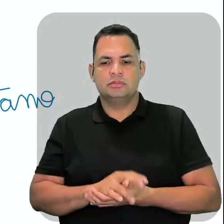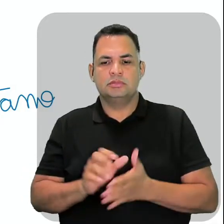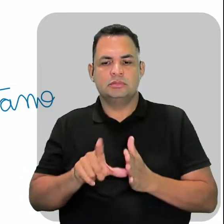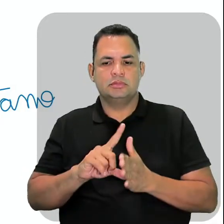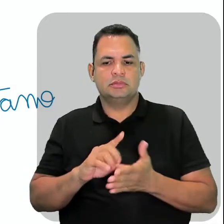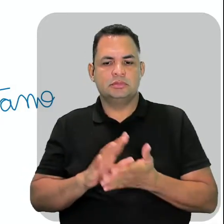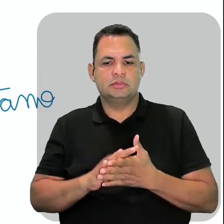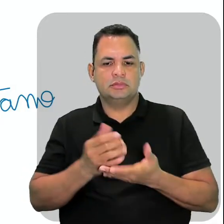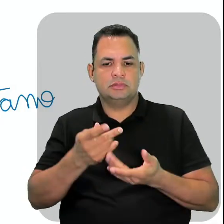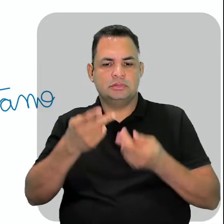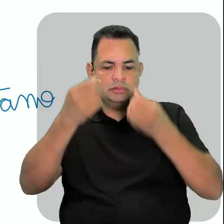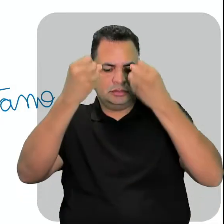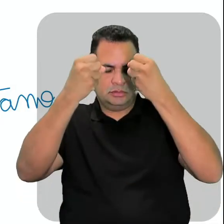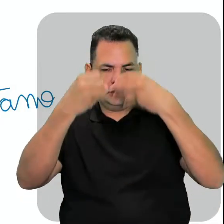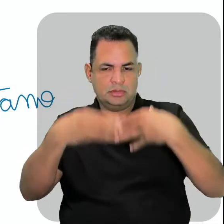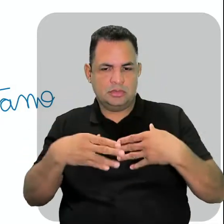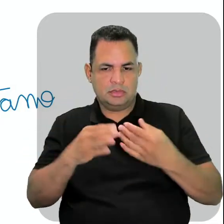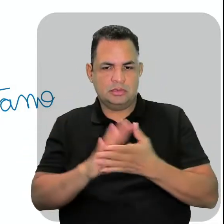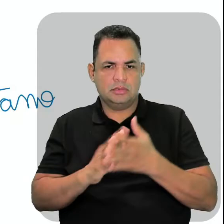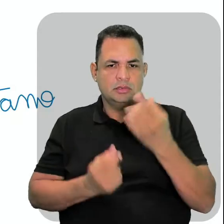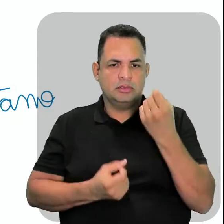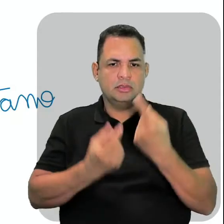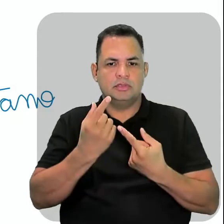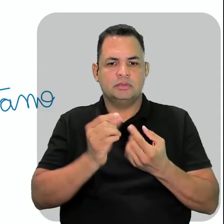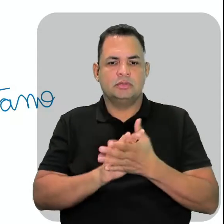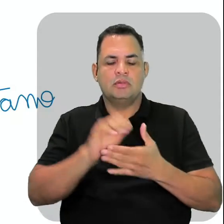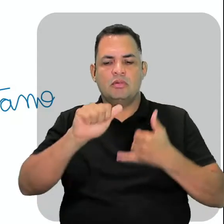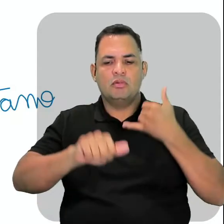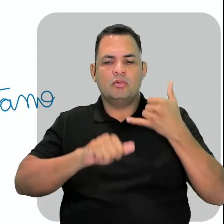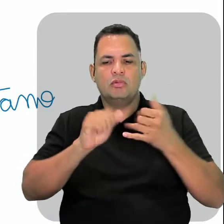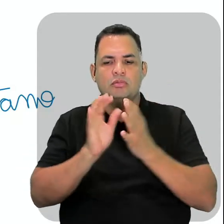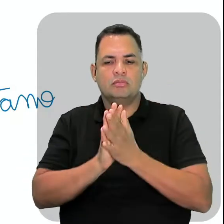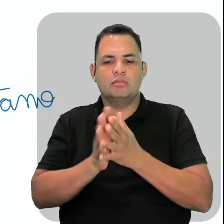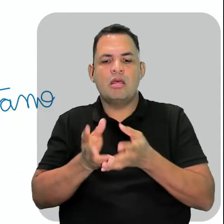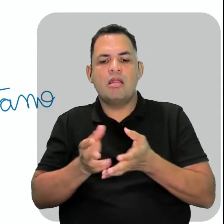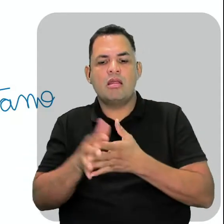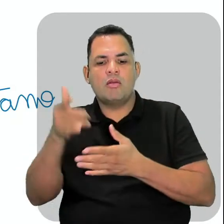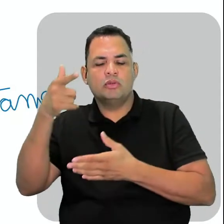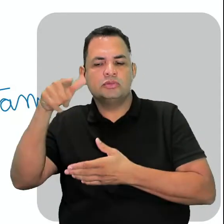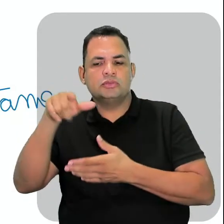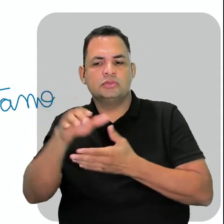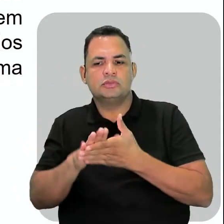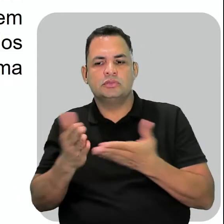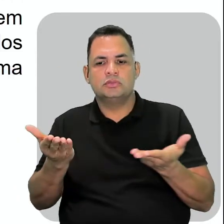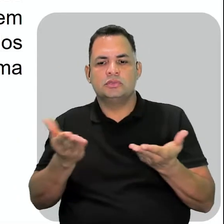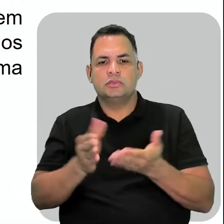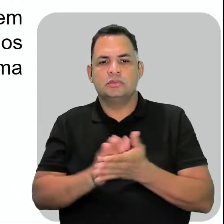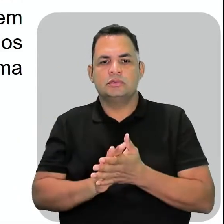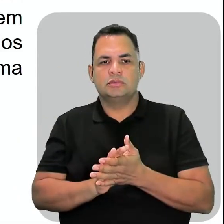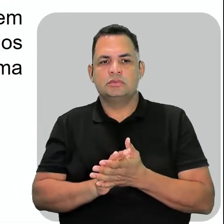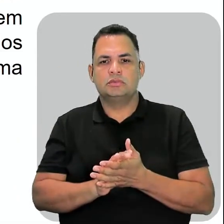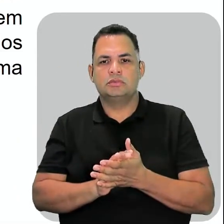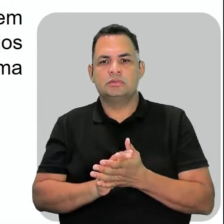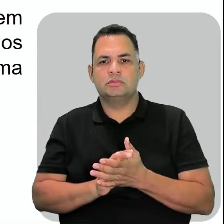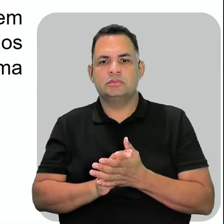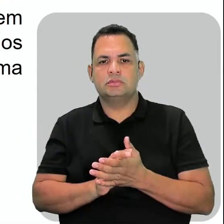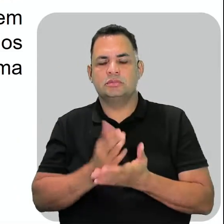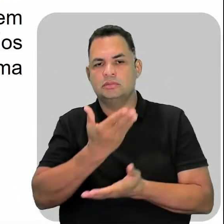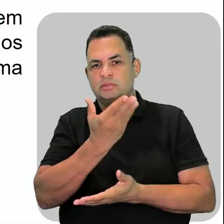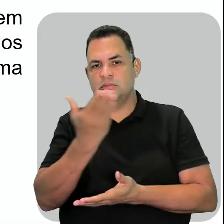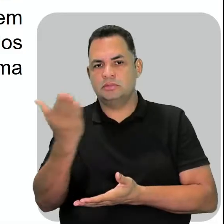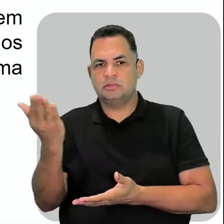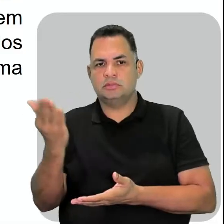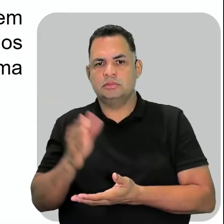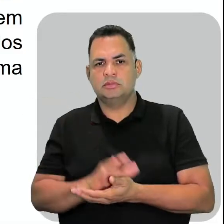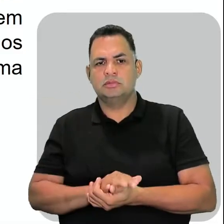falar dessas reações, a gente vai ver algumas como a gente pode obter os nitros compostos.